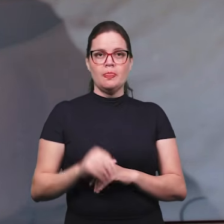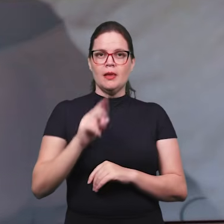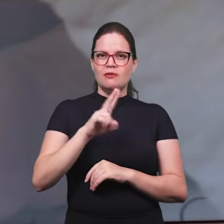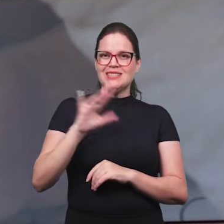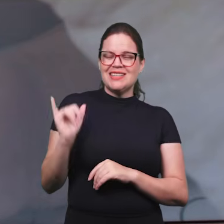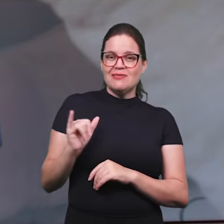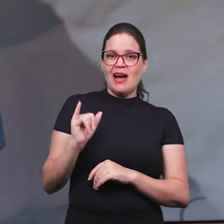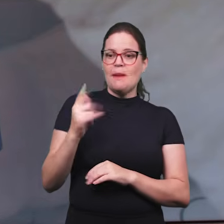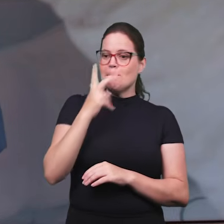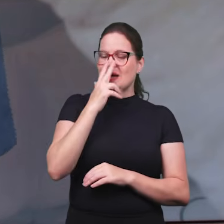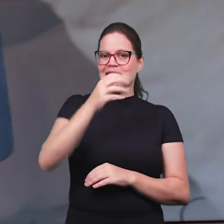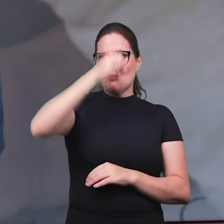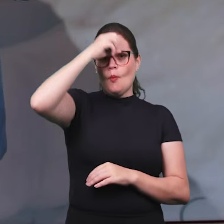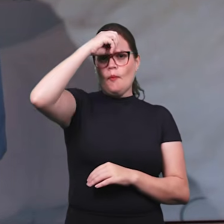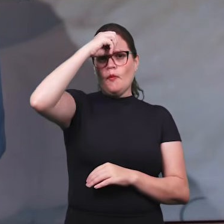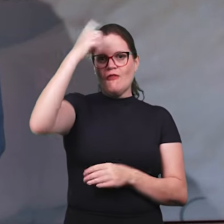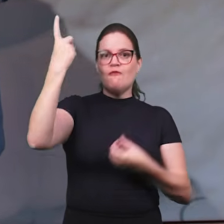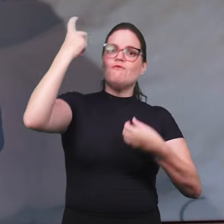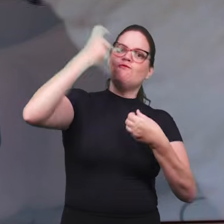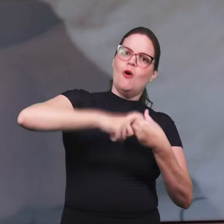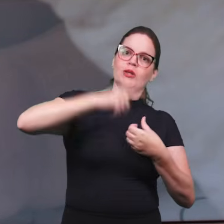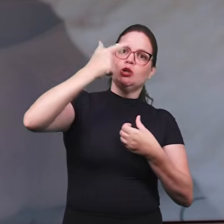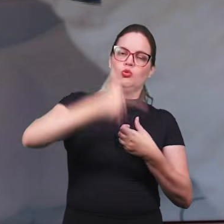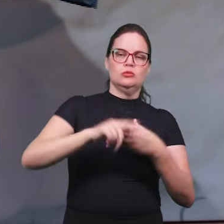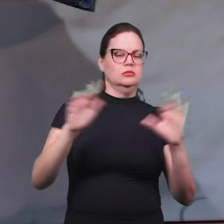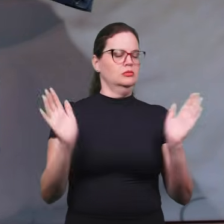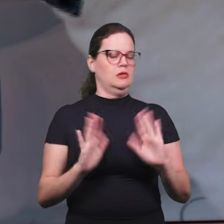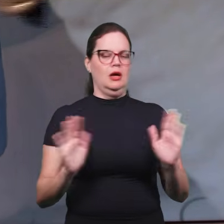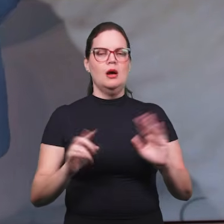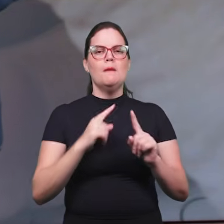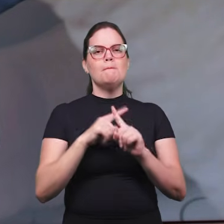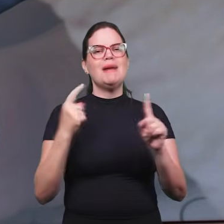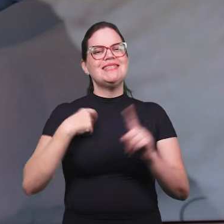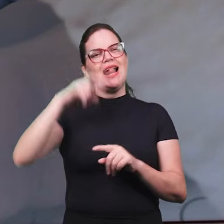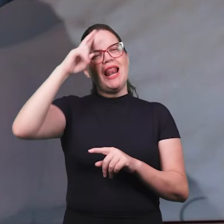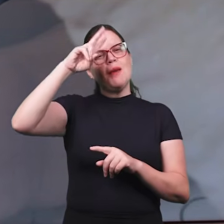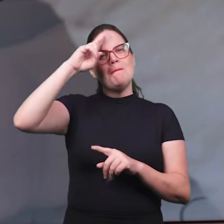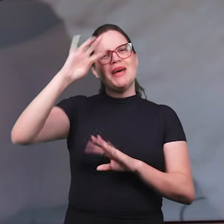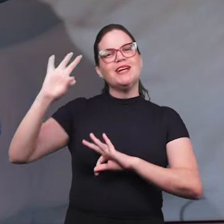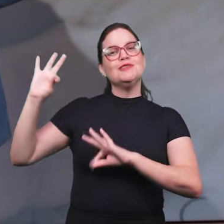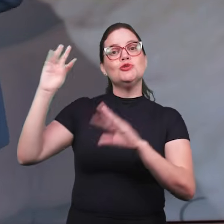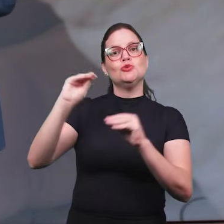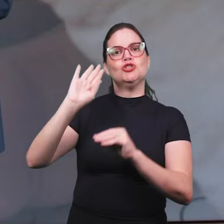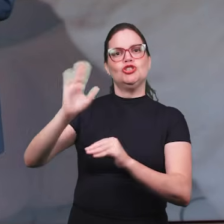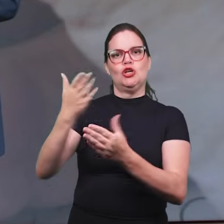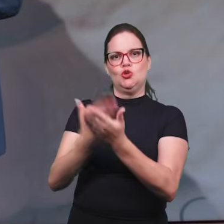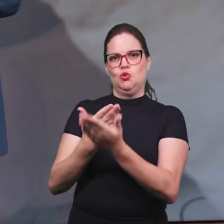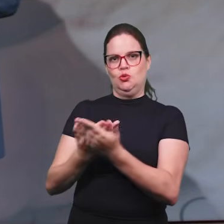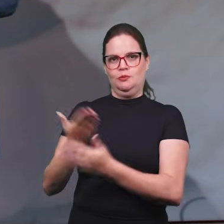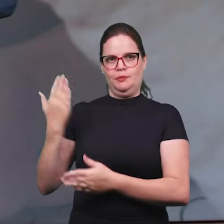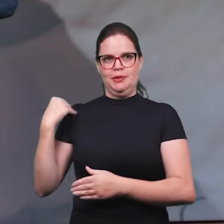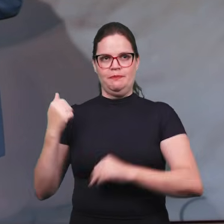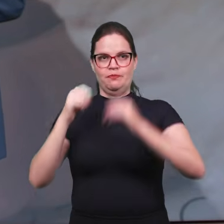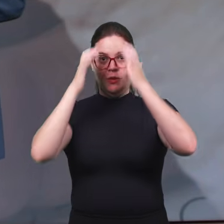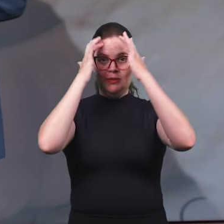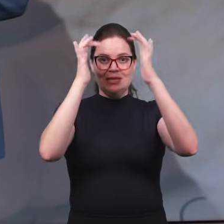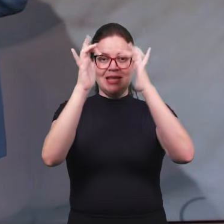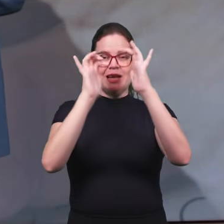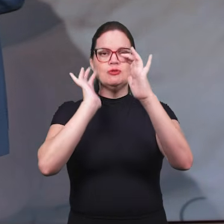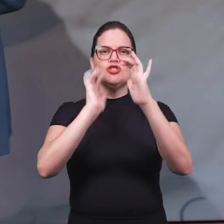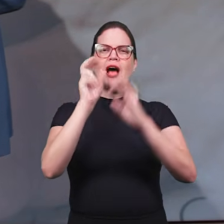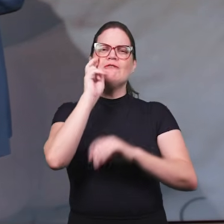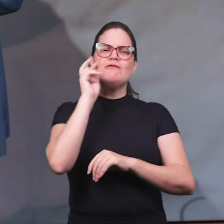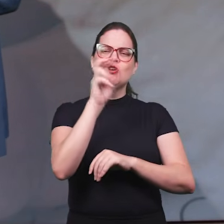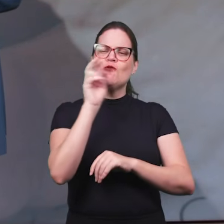vai aprender necessariamente tudo de novo, mas é recuperar aquilo que você já estudou. Seu cérebro já